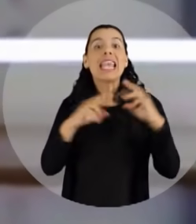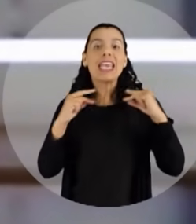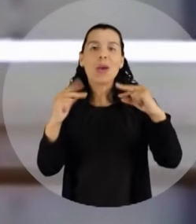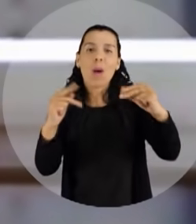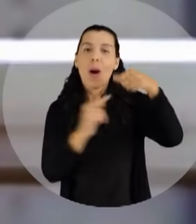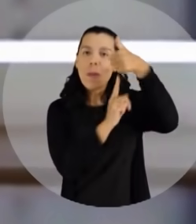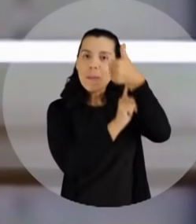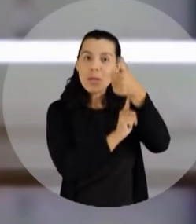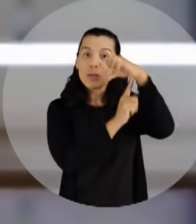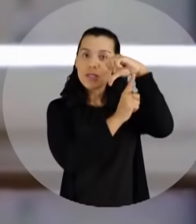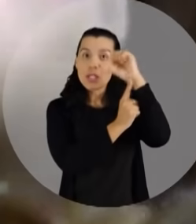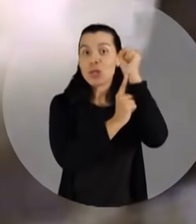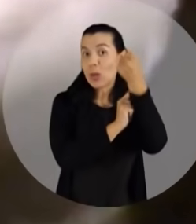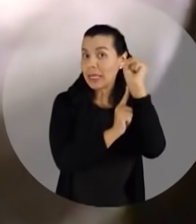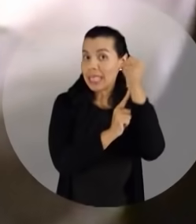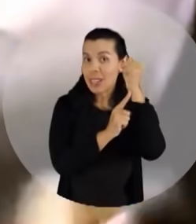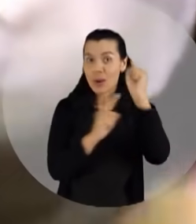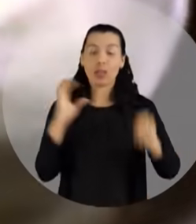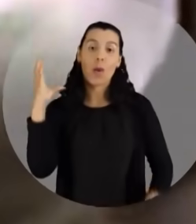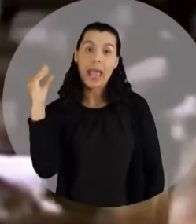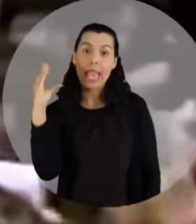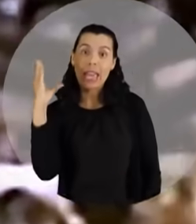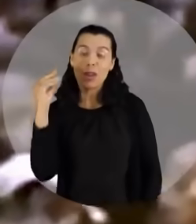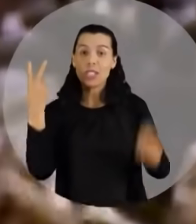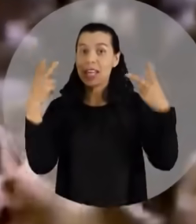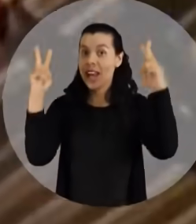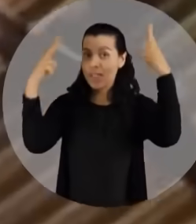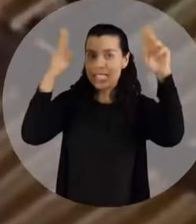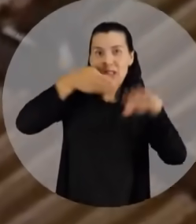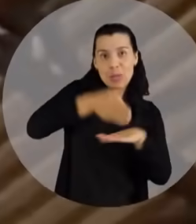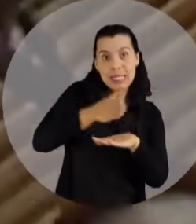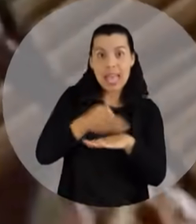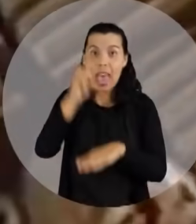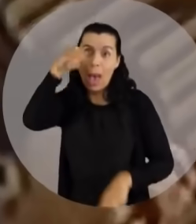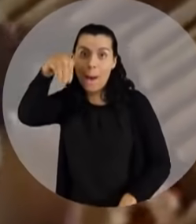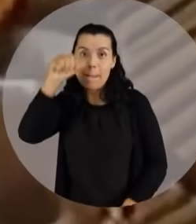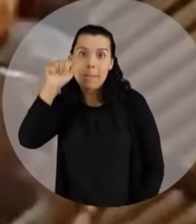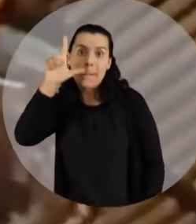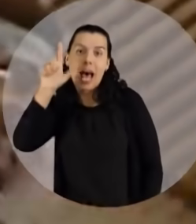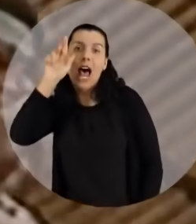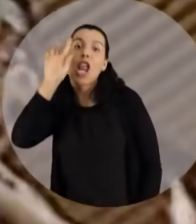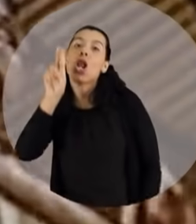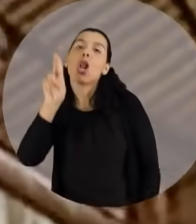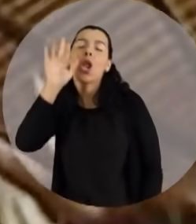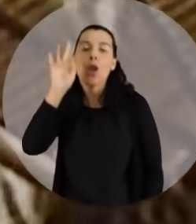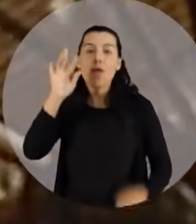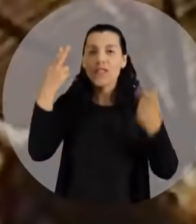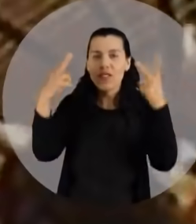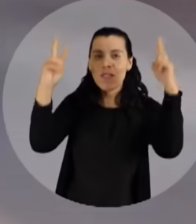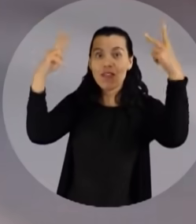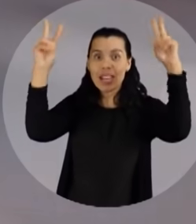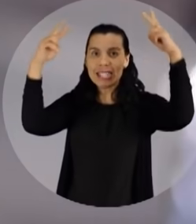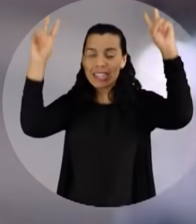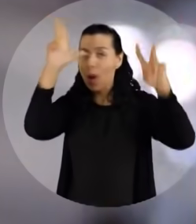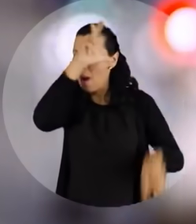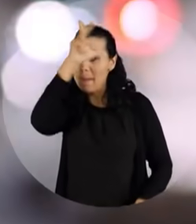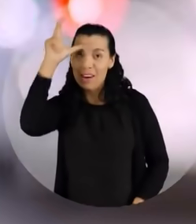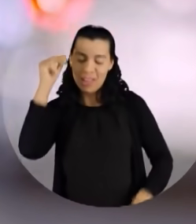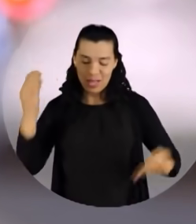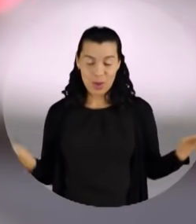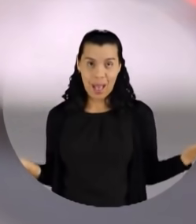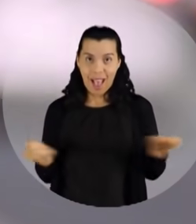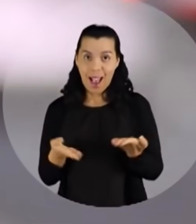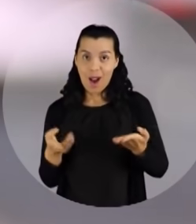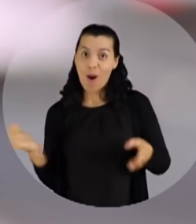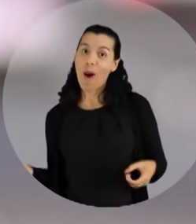como em 1988, quando Erundina venceu Serra e Maluf, virou e ganhou a Prefeitura de São Paulo. Agora, ela